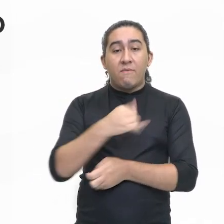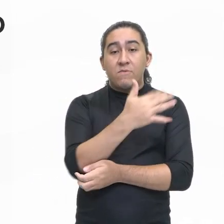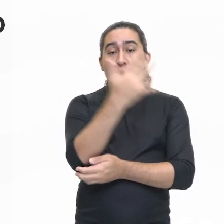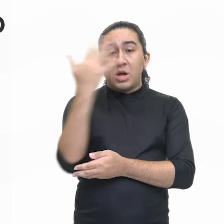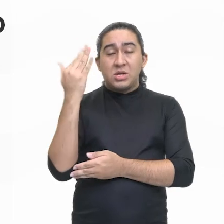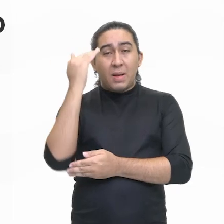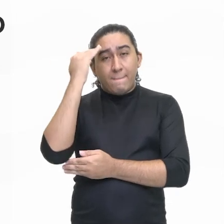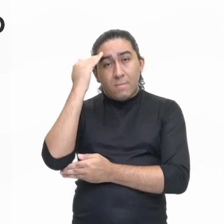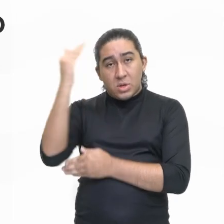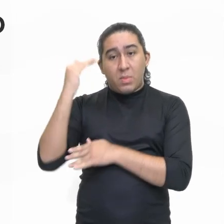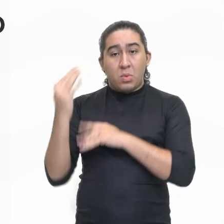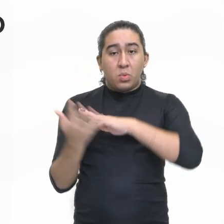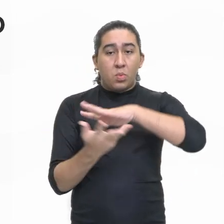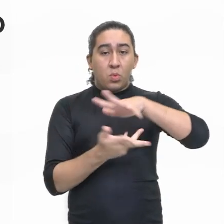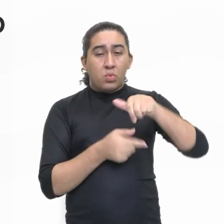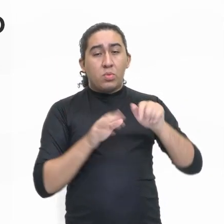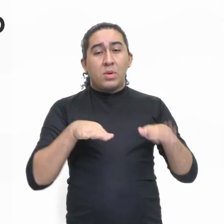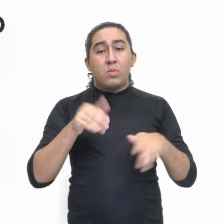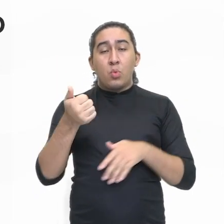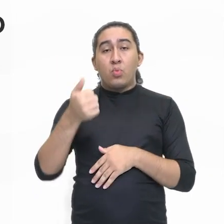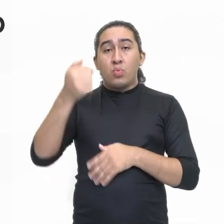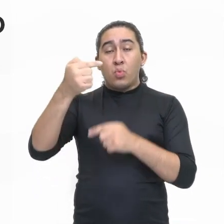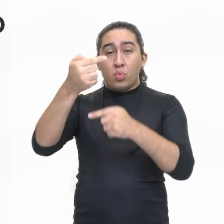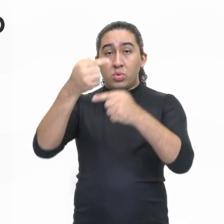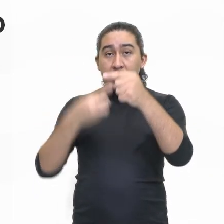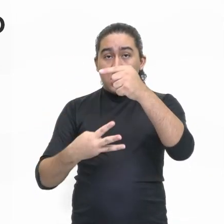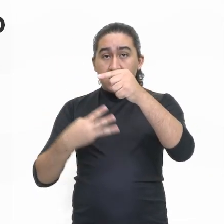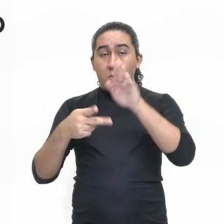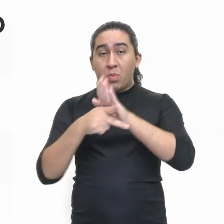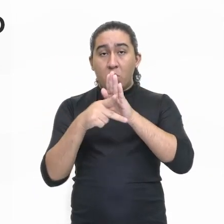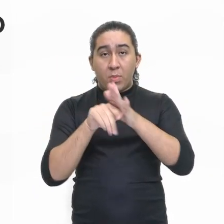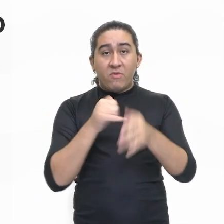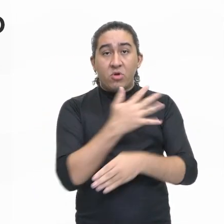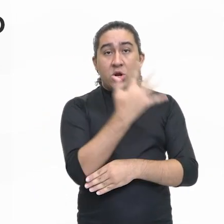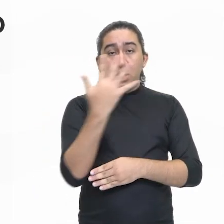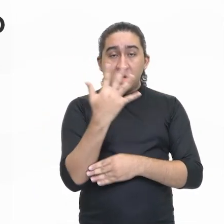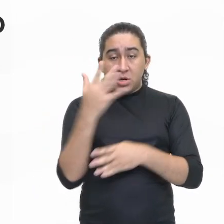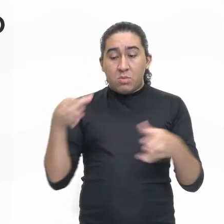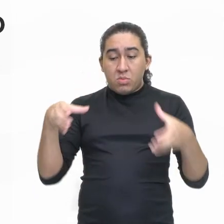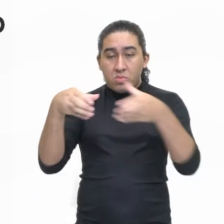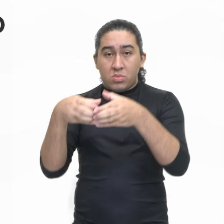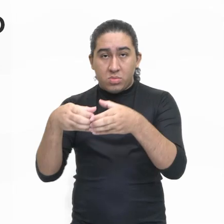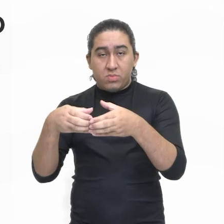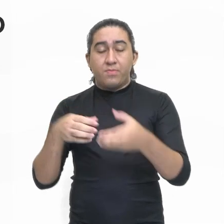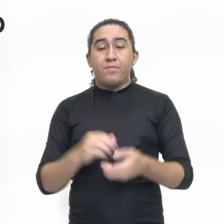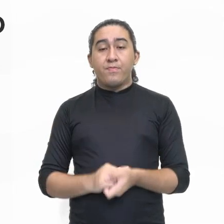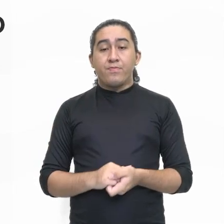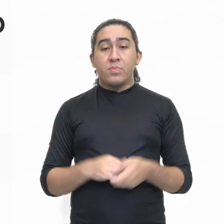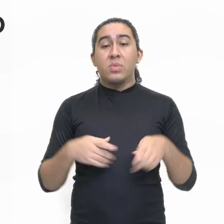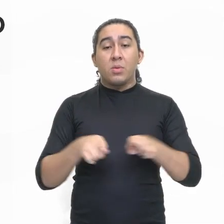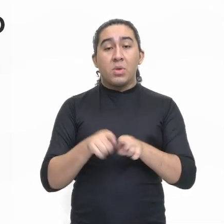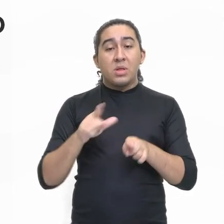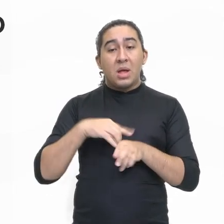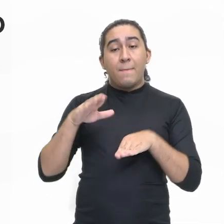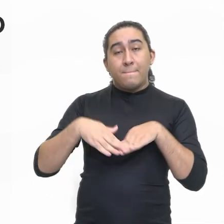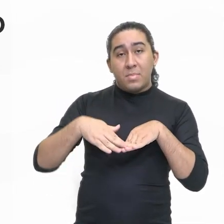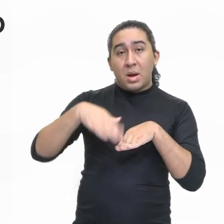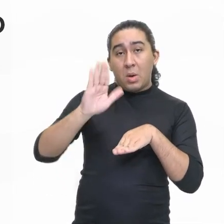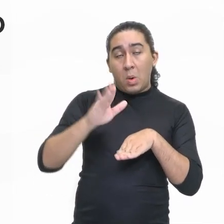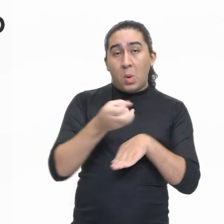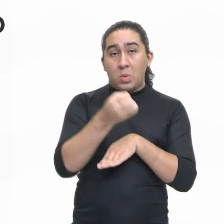mundo, equivalente a 1/3 das reservas de florestas tropicais úmidas. Possui a maior